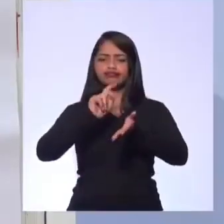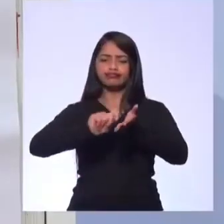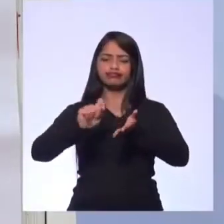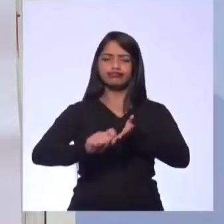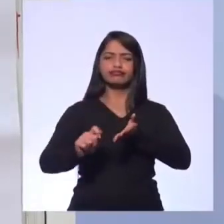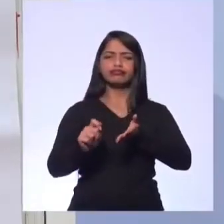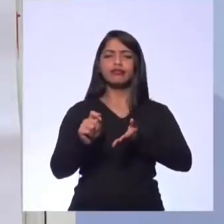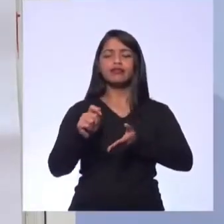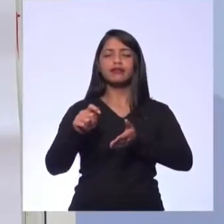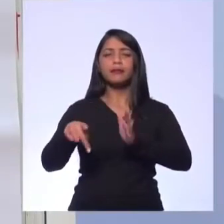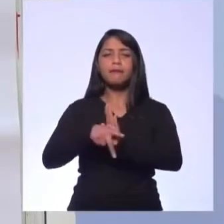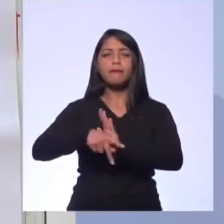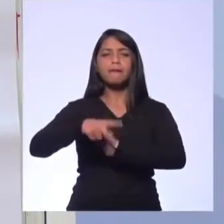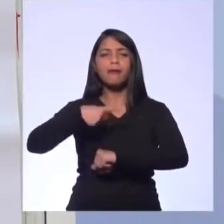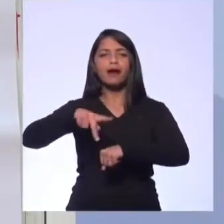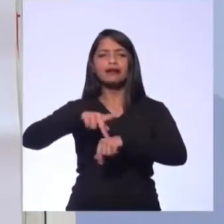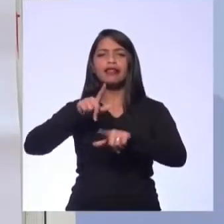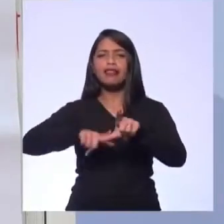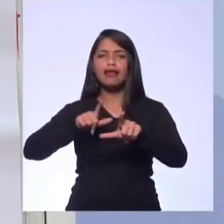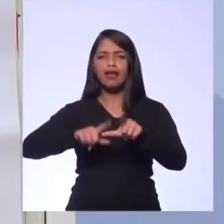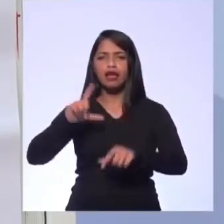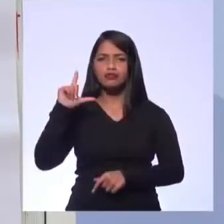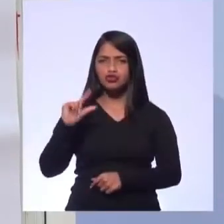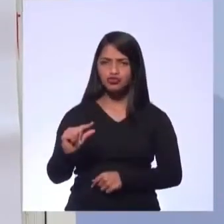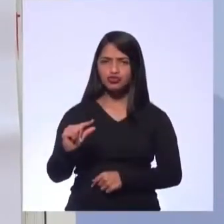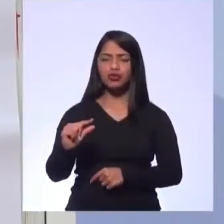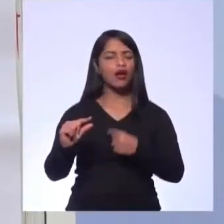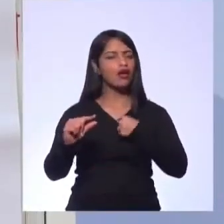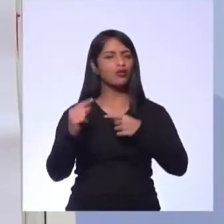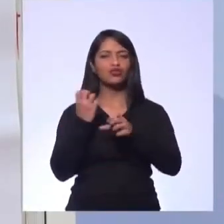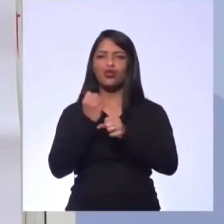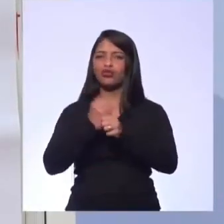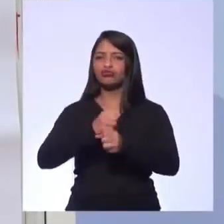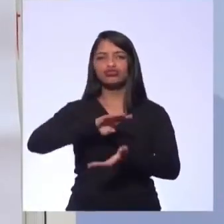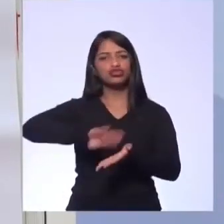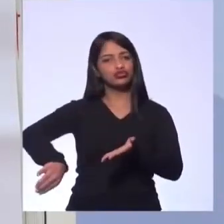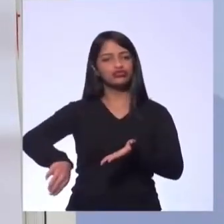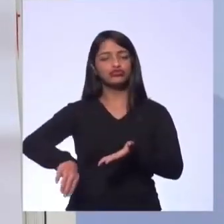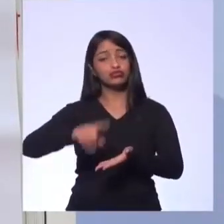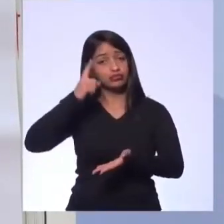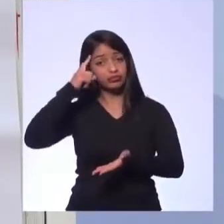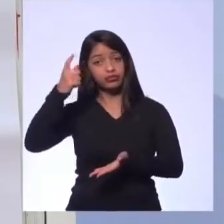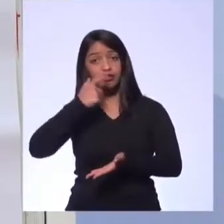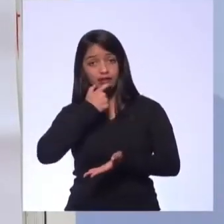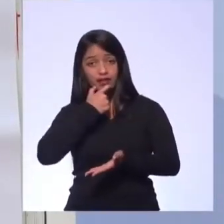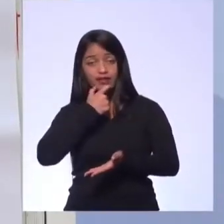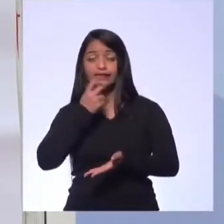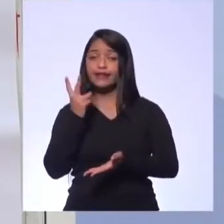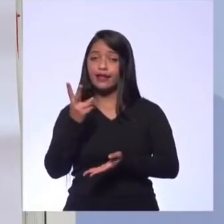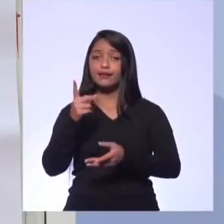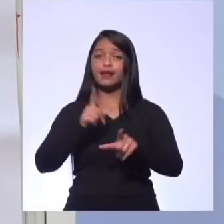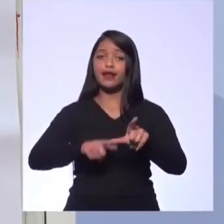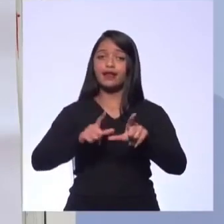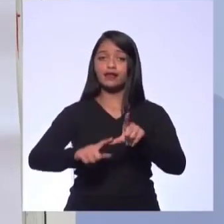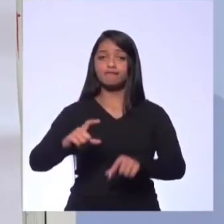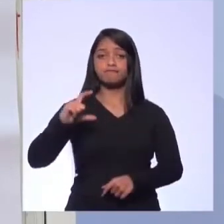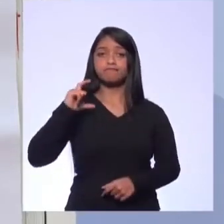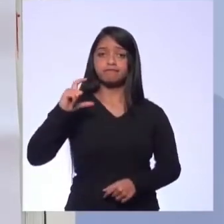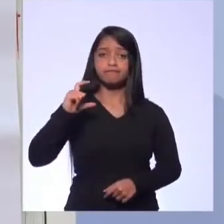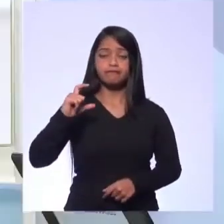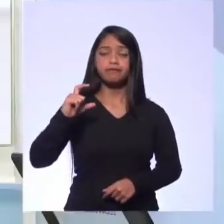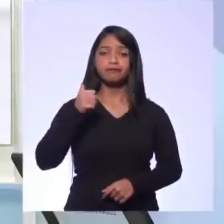e idiomas vão ser sempre na letra maiúscula, tá? Então, English, sempre letra maiúscula, por favor,